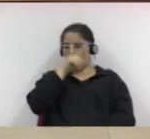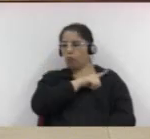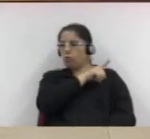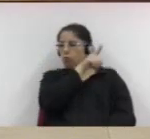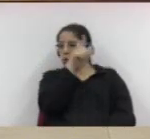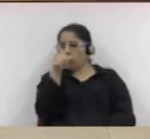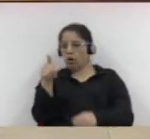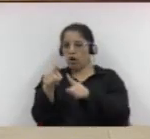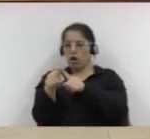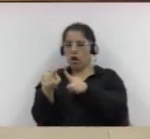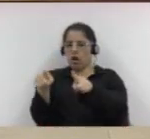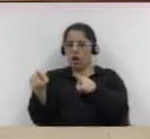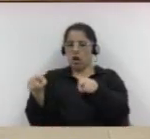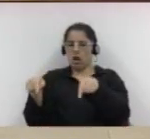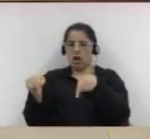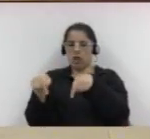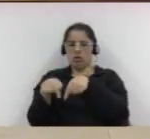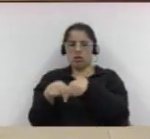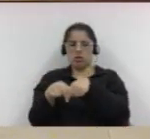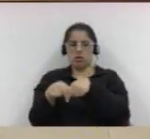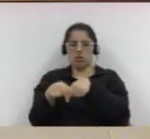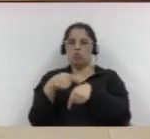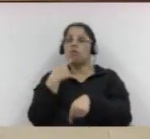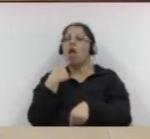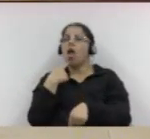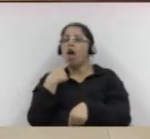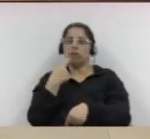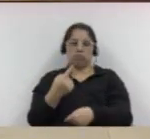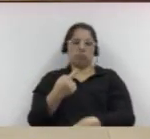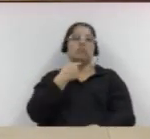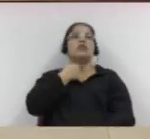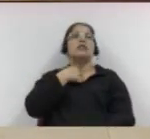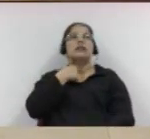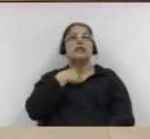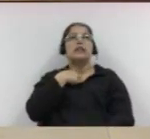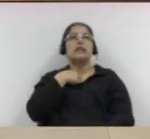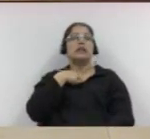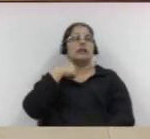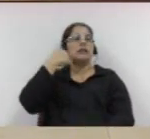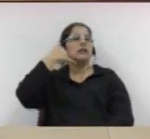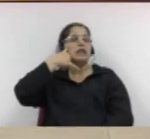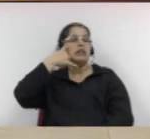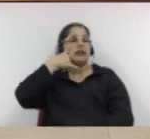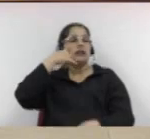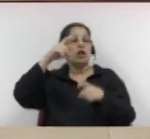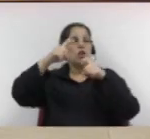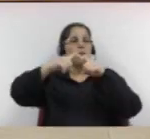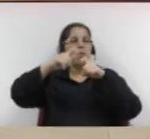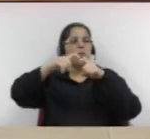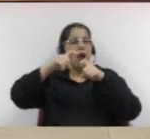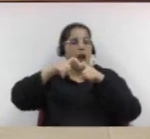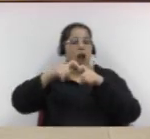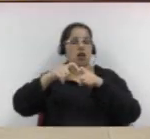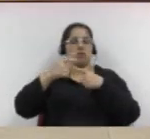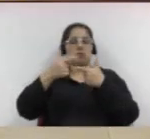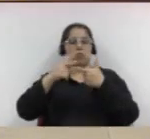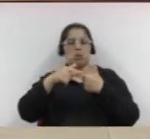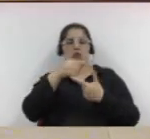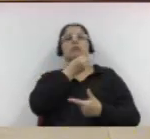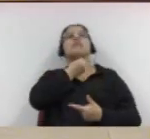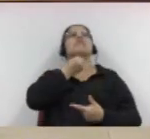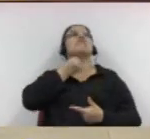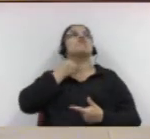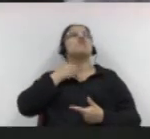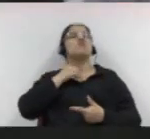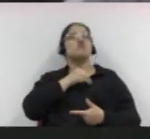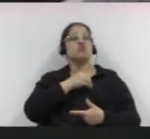Mayra, mostrei a língua para a doutora Mayra, mostrei minha garganta, mandei ela ligar para o doutor Eli, falei para ela que